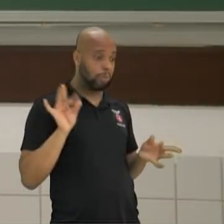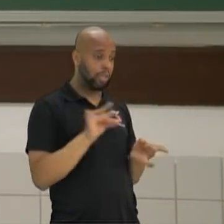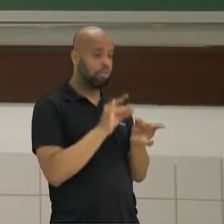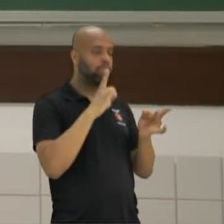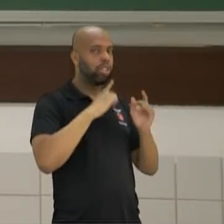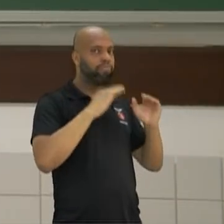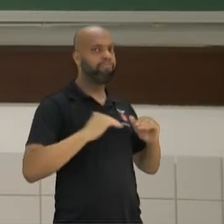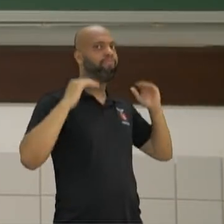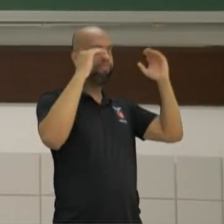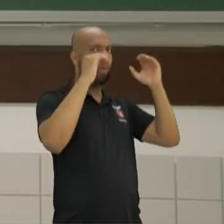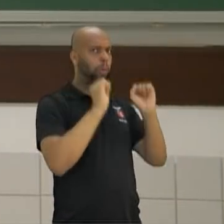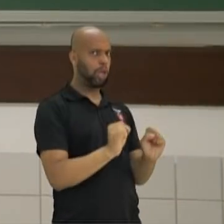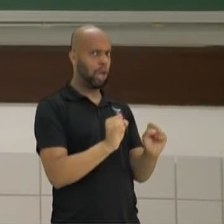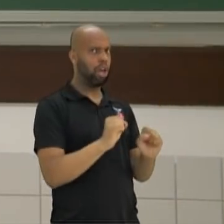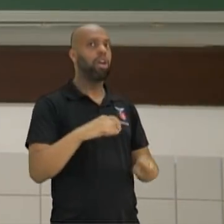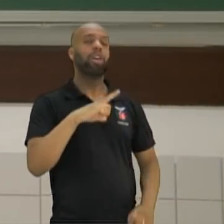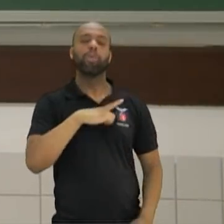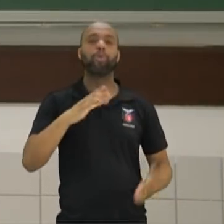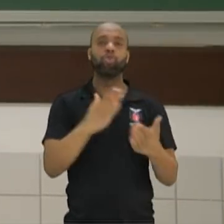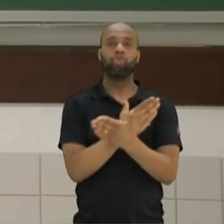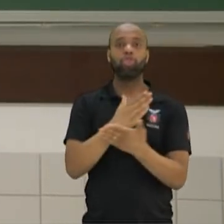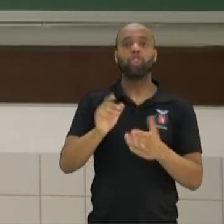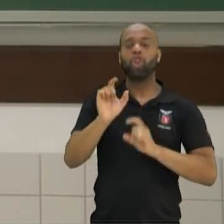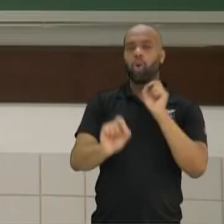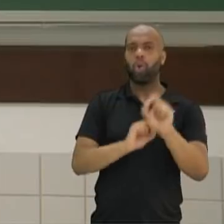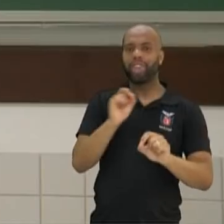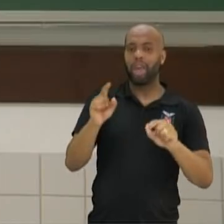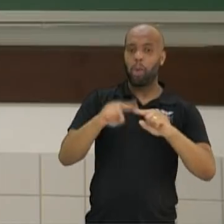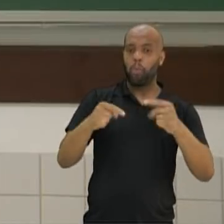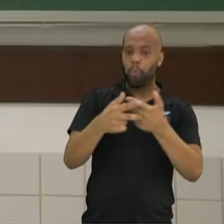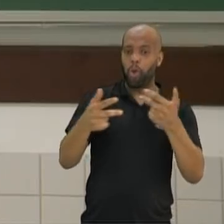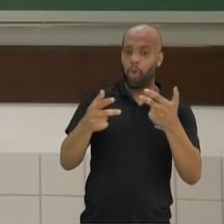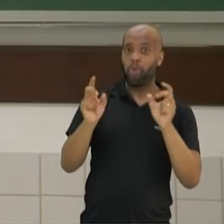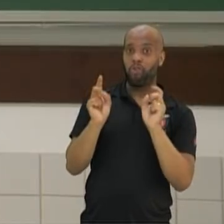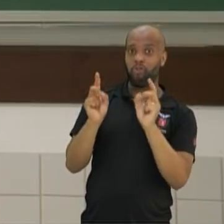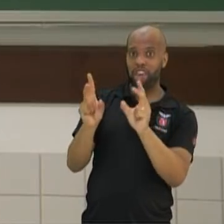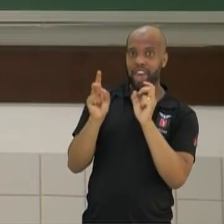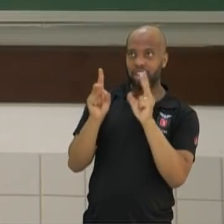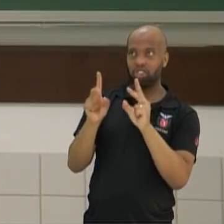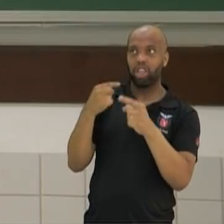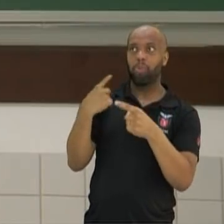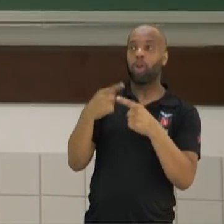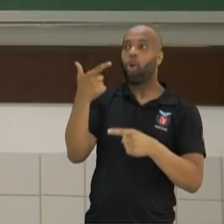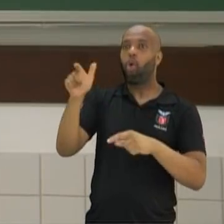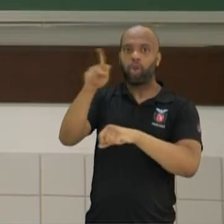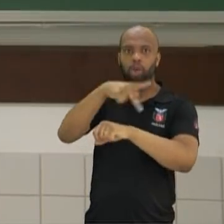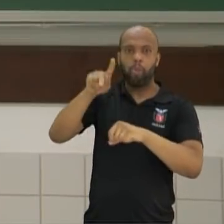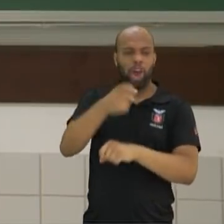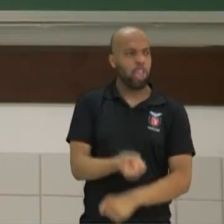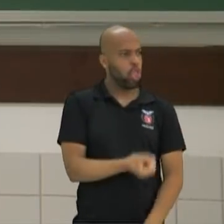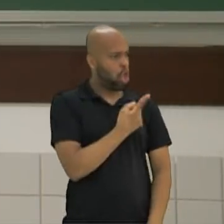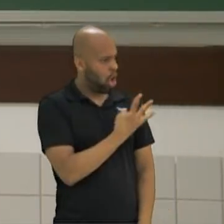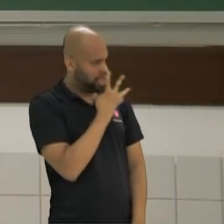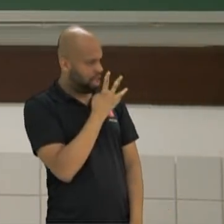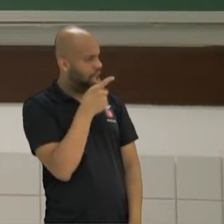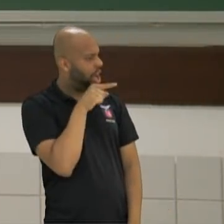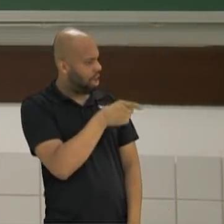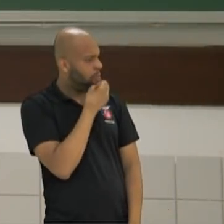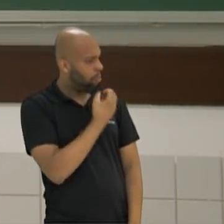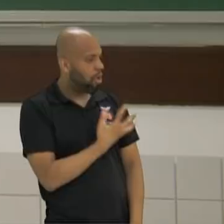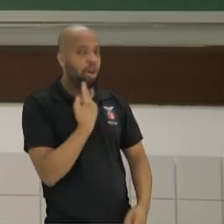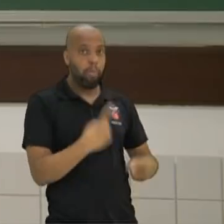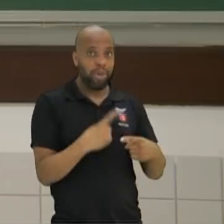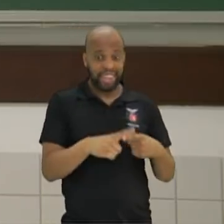também a possibilidade de um produto altamente elogiado em território internacional. Não esqueçam que o café não